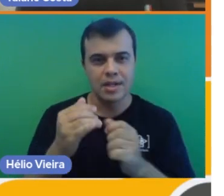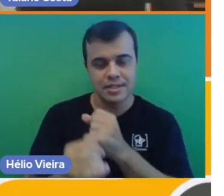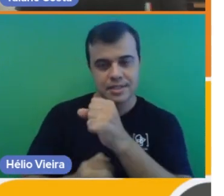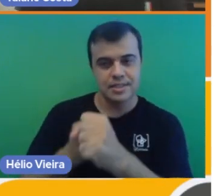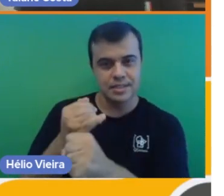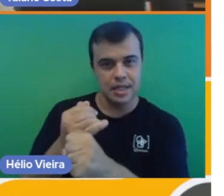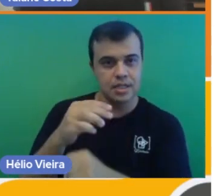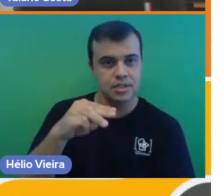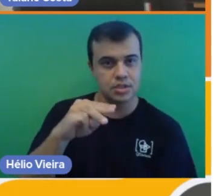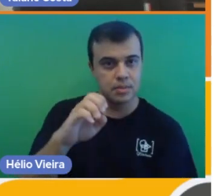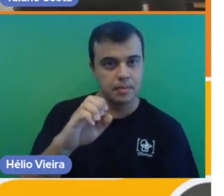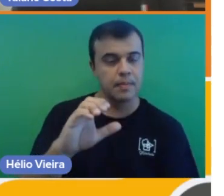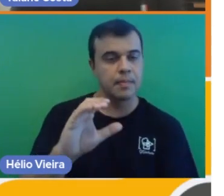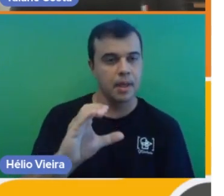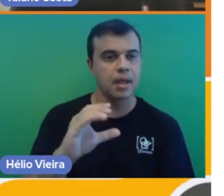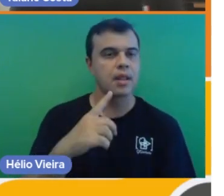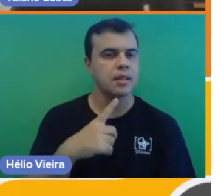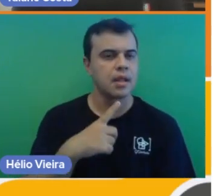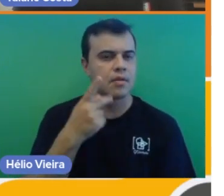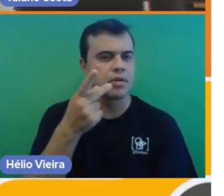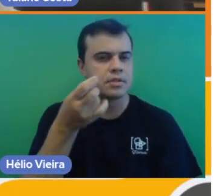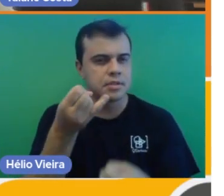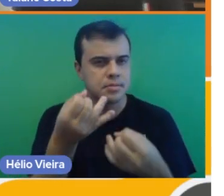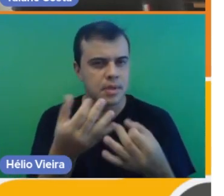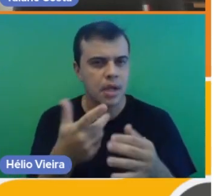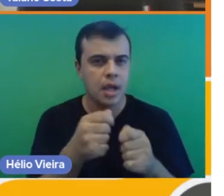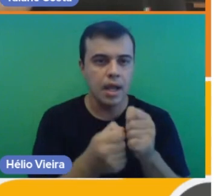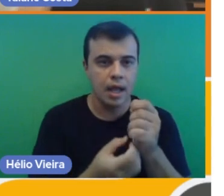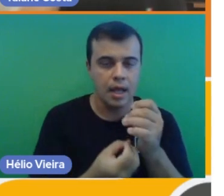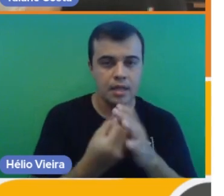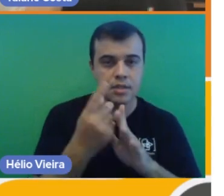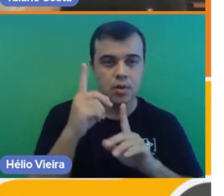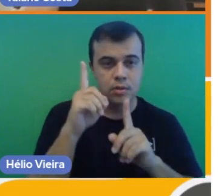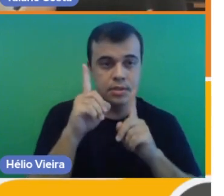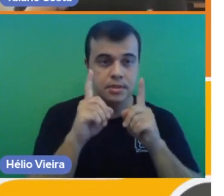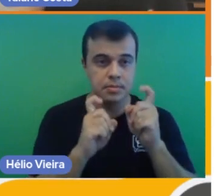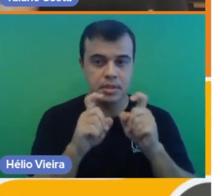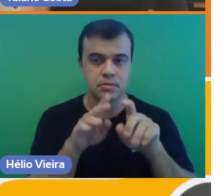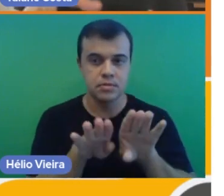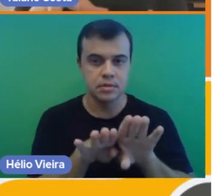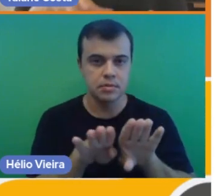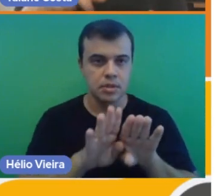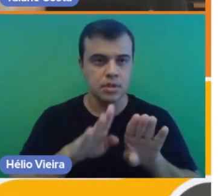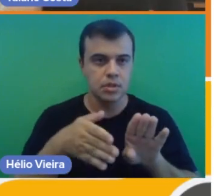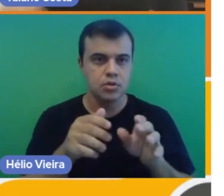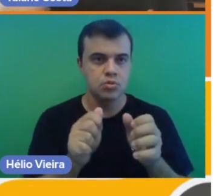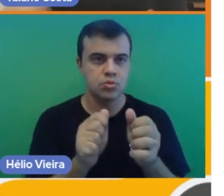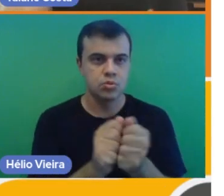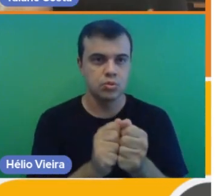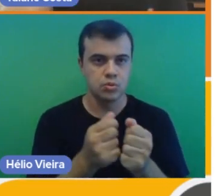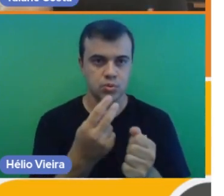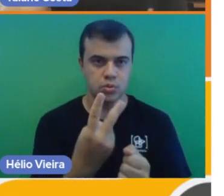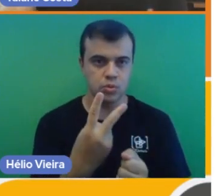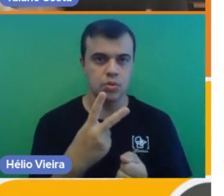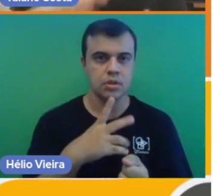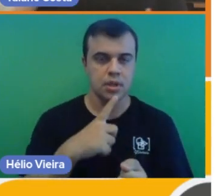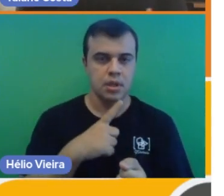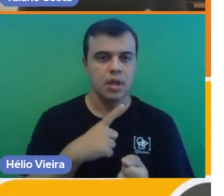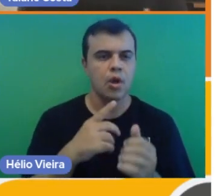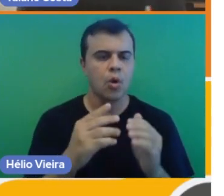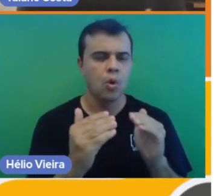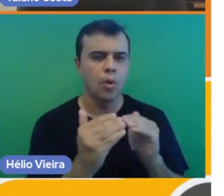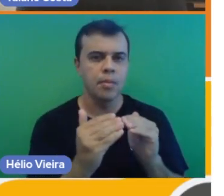MEC. Então, a gente vai falar um pouquinho sobre criação e expressão. Então, aqui já juntei 2 dimensões, né, que tem a ver